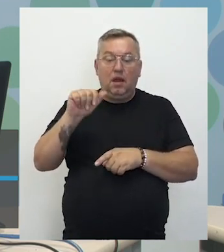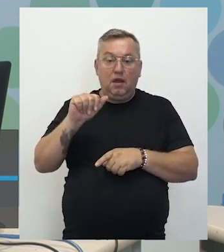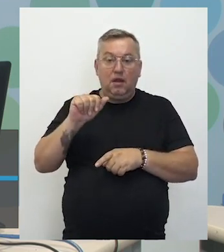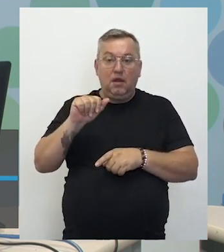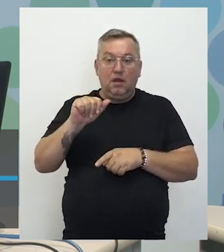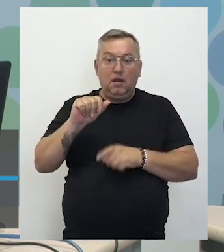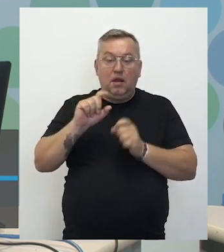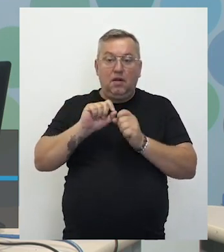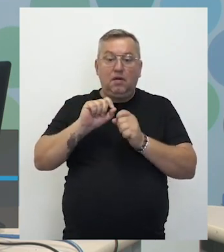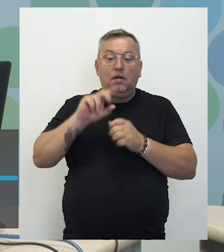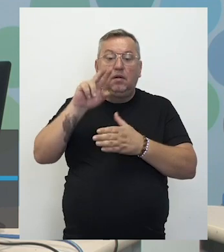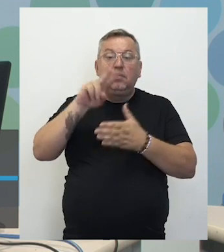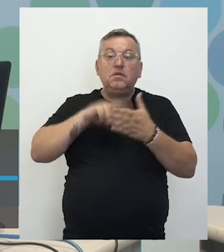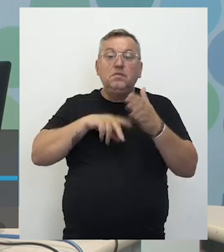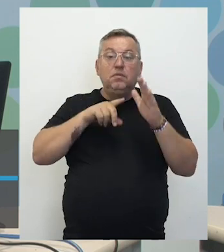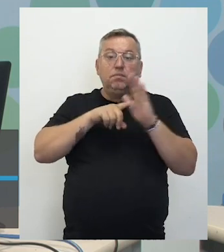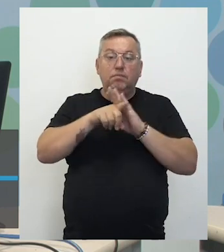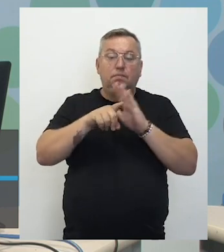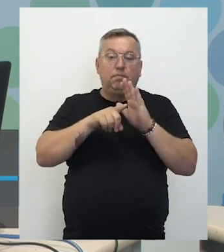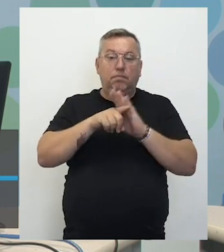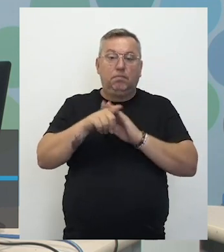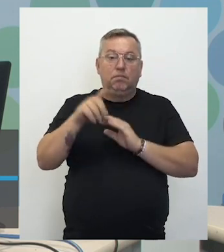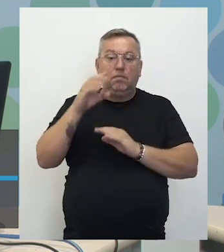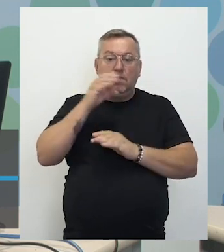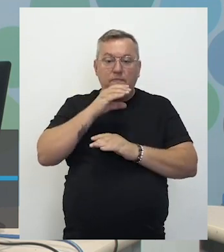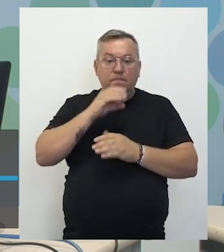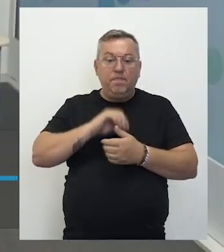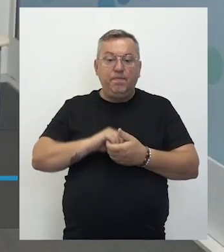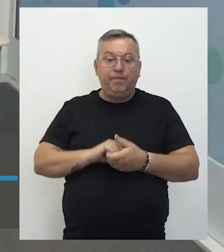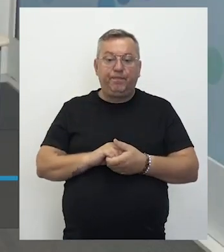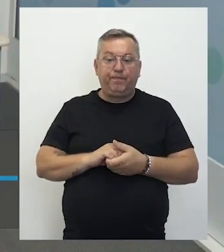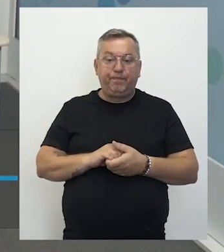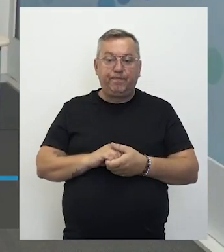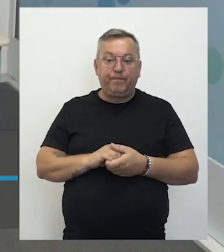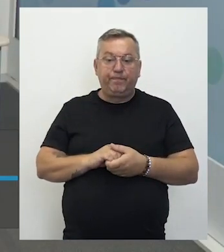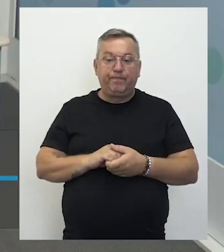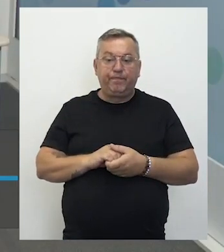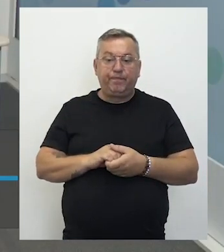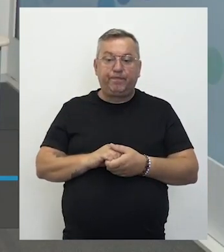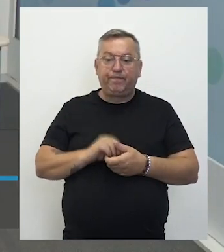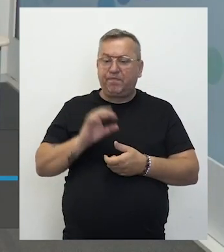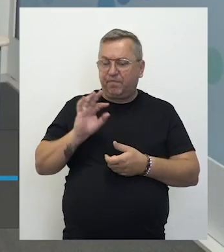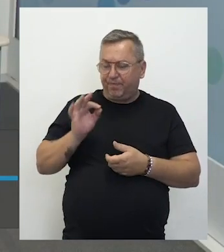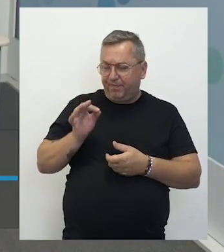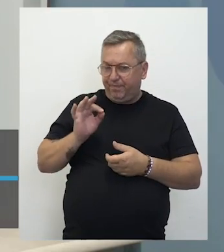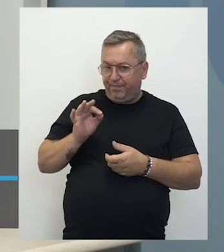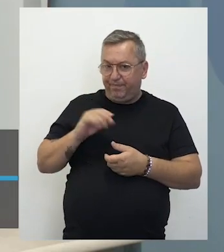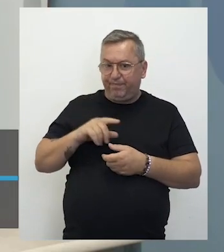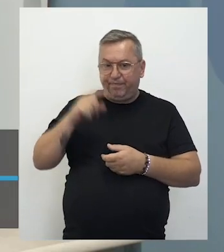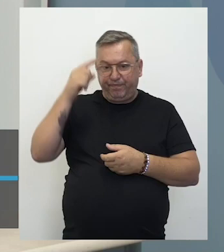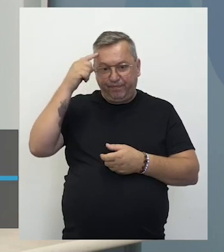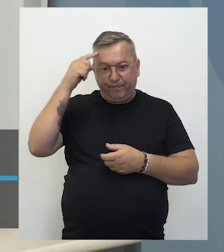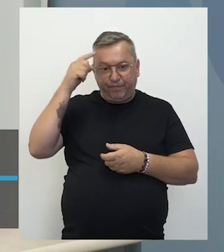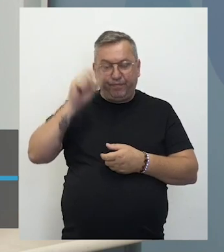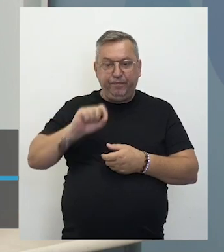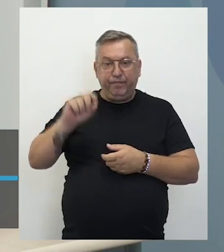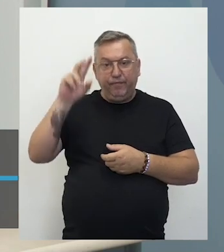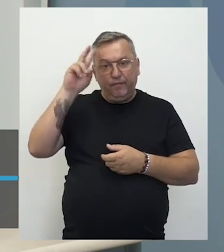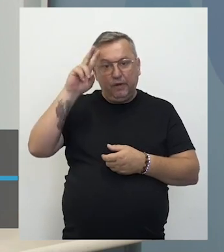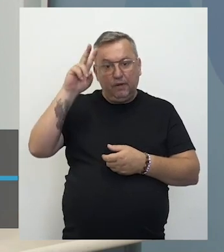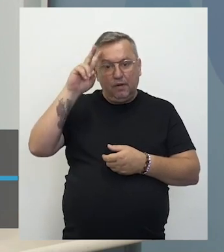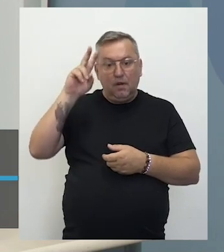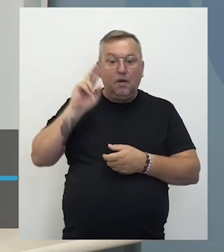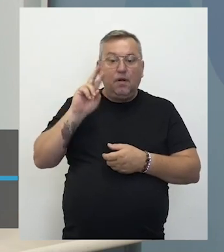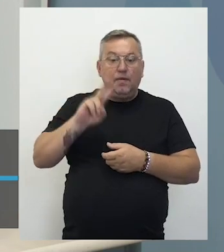leitura com vocês de uma questãozinha bem interessante, né, professora? Isso mesmo. Então, nesse sentido de retomada, vamos